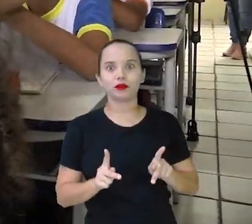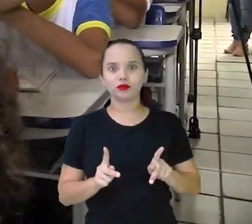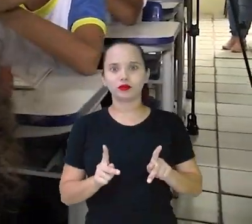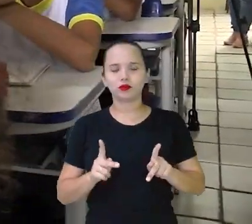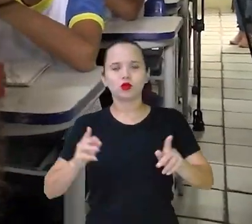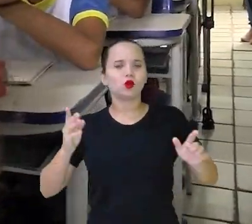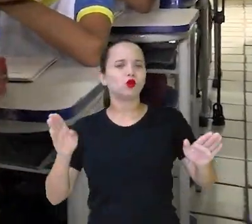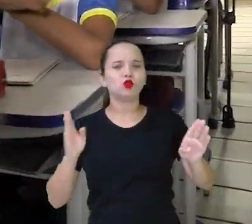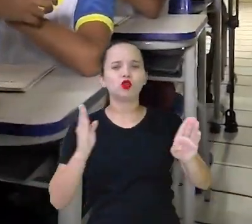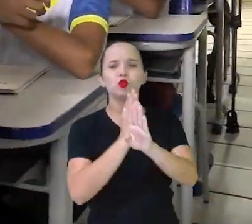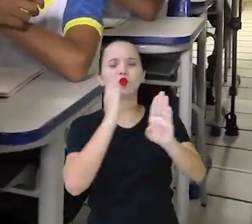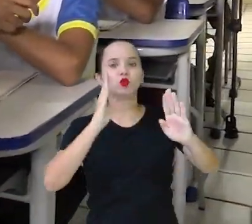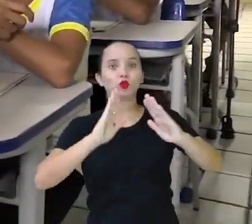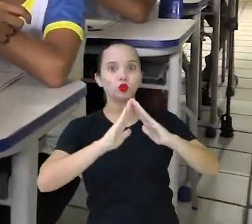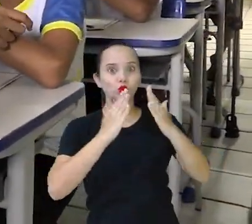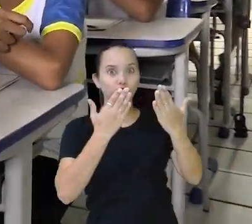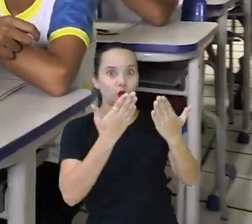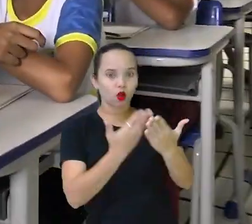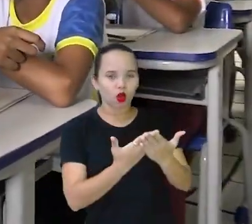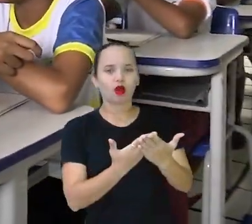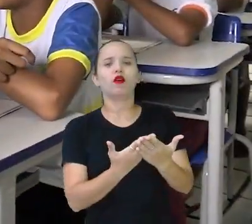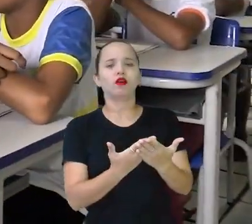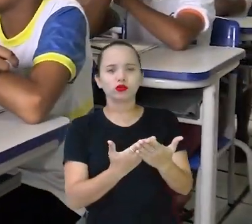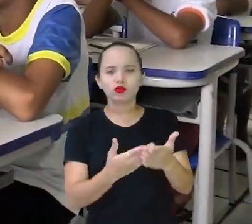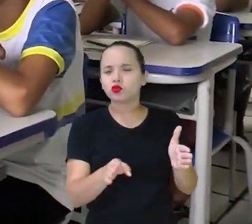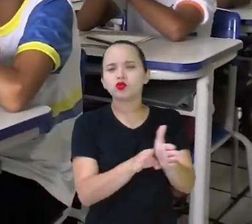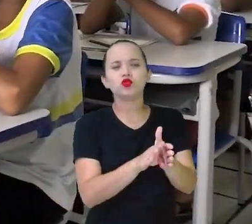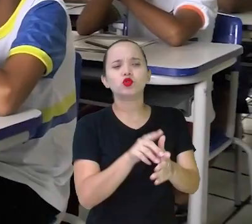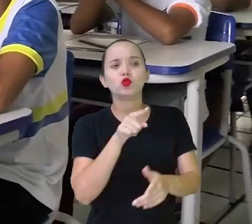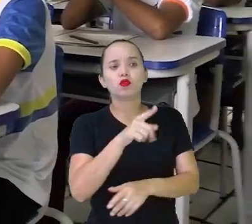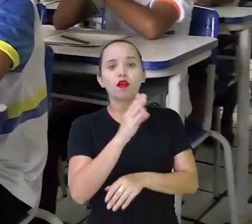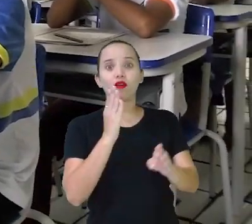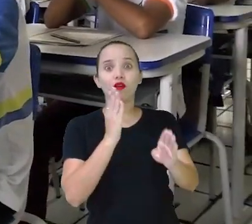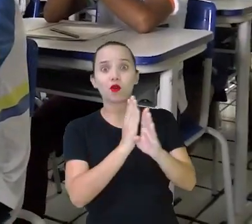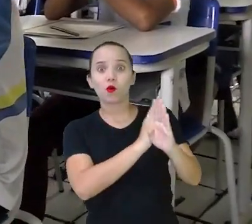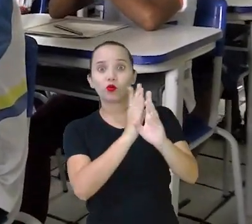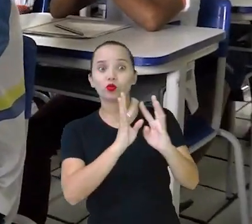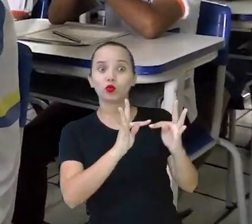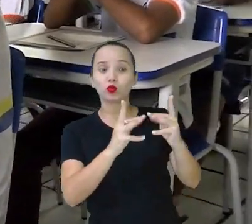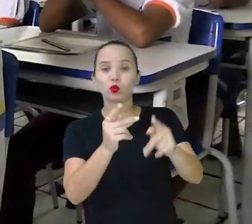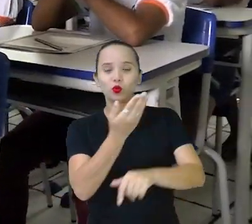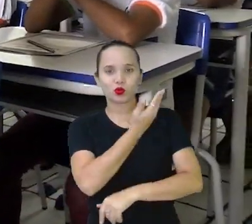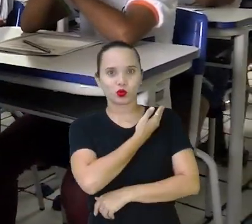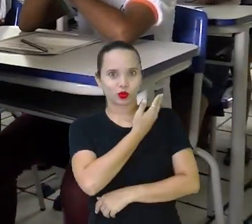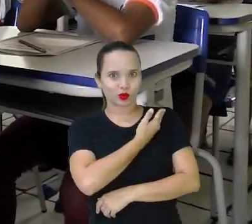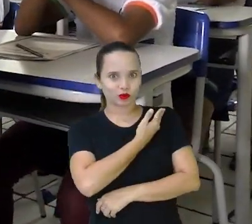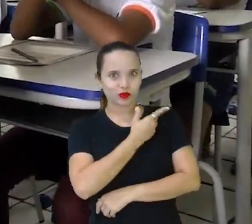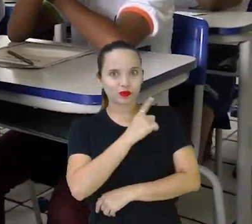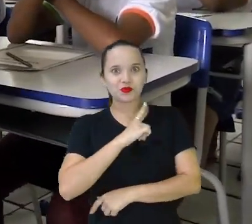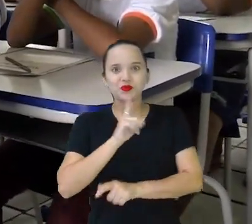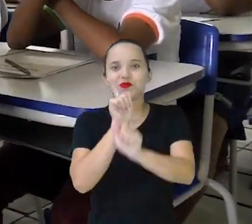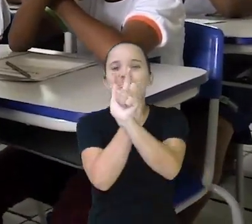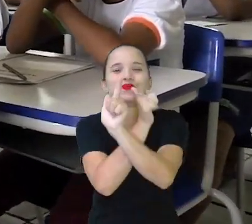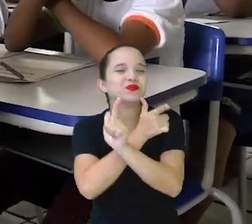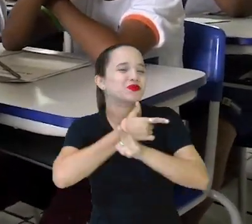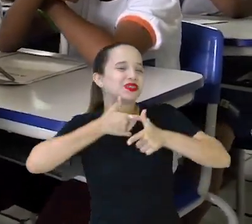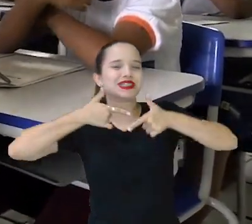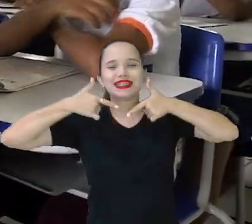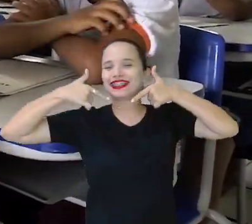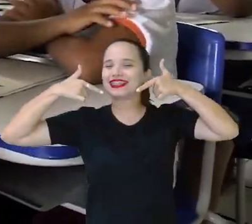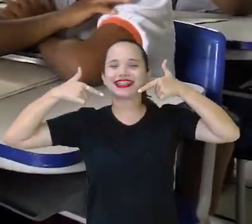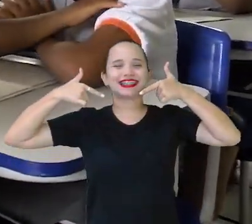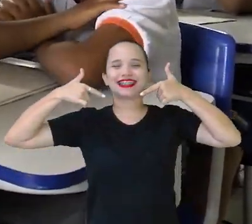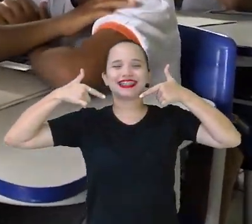ao colégio onde ele estudava, encontrou seus amigos, que tinha um sorriso nos lábios.